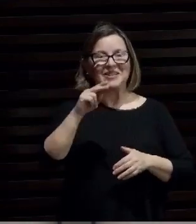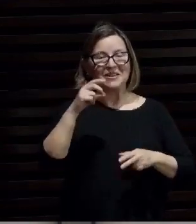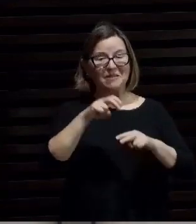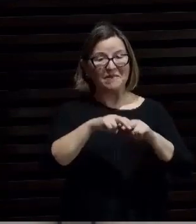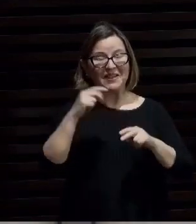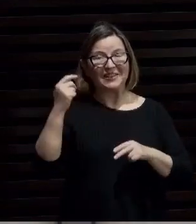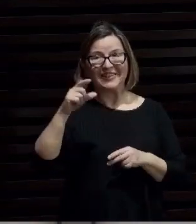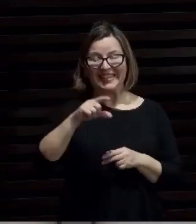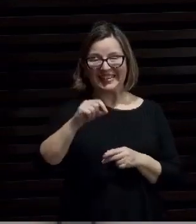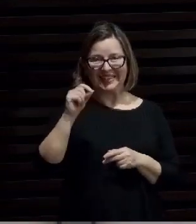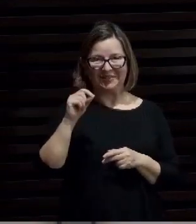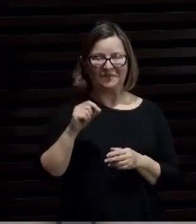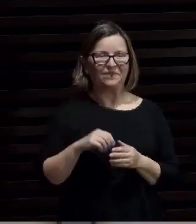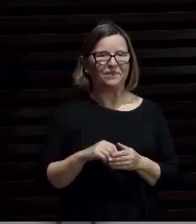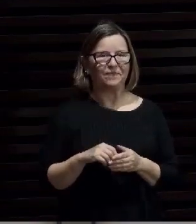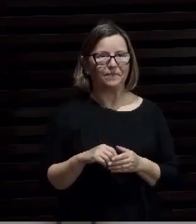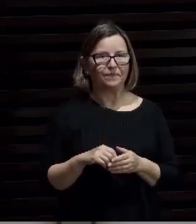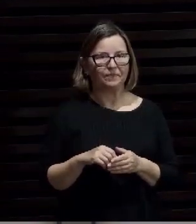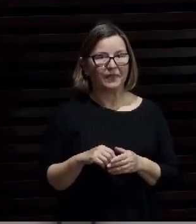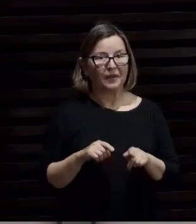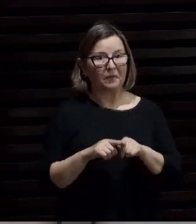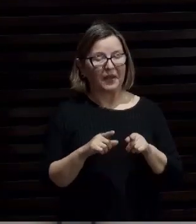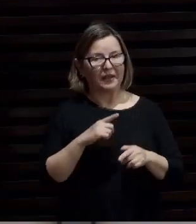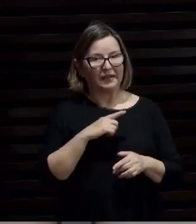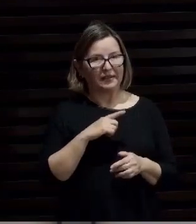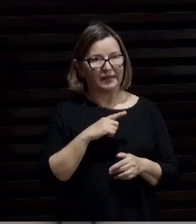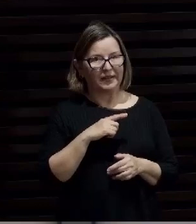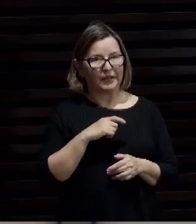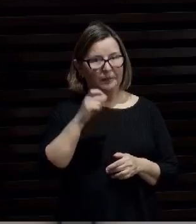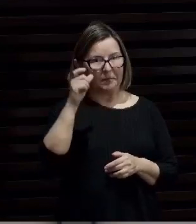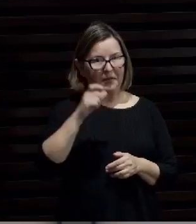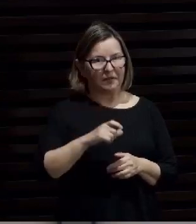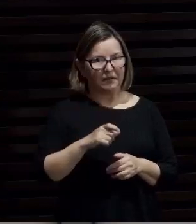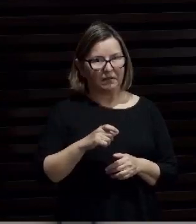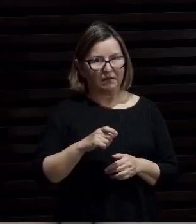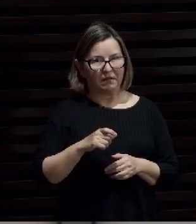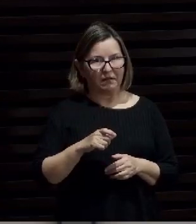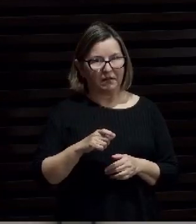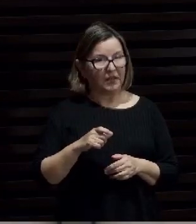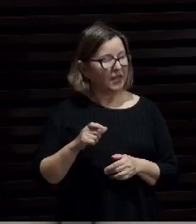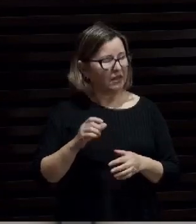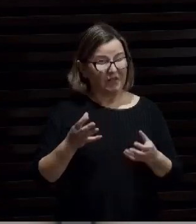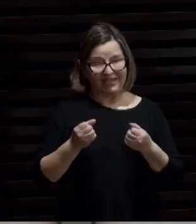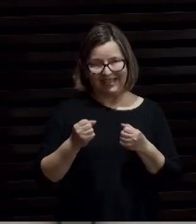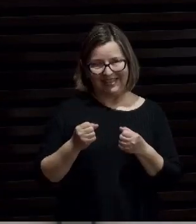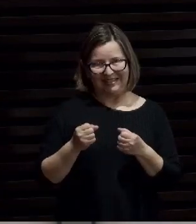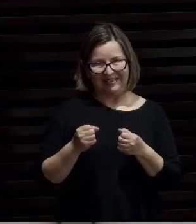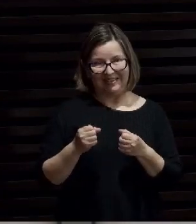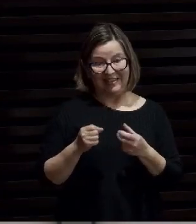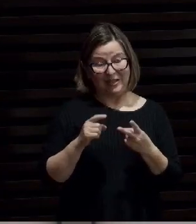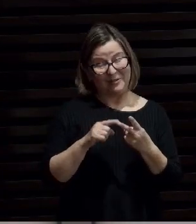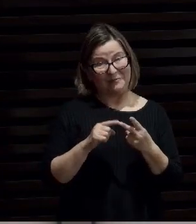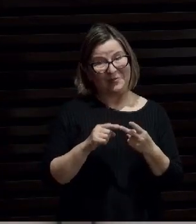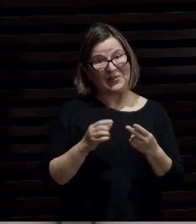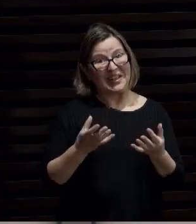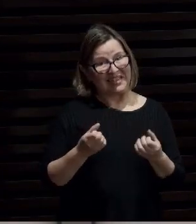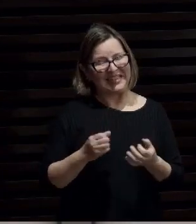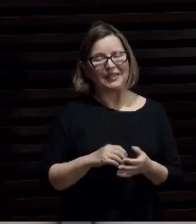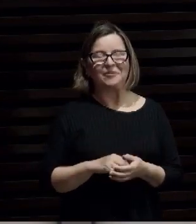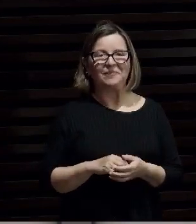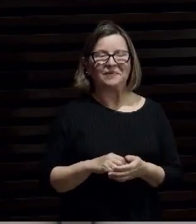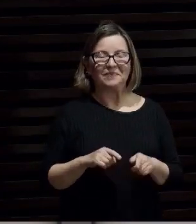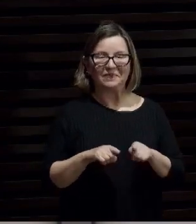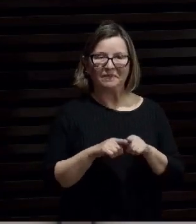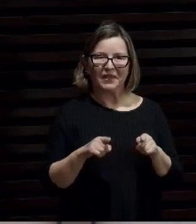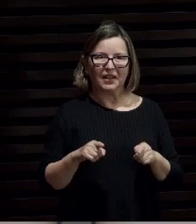esses 2 extremos, a indignação, quando a gente fala de eleição, e a adoração. Mas no meio do caminho, tem um sentimento também